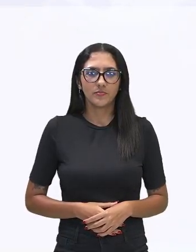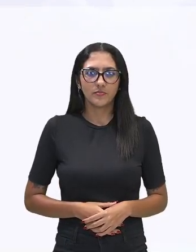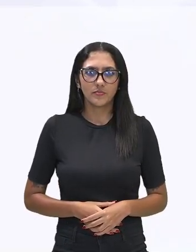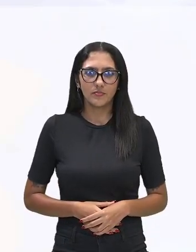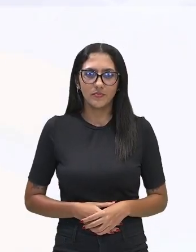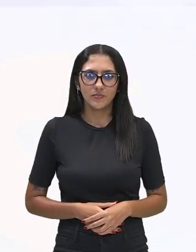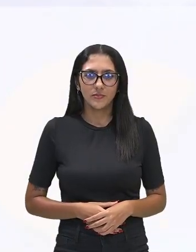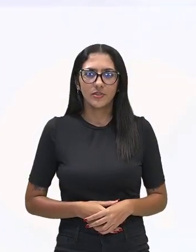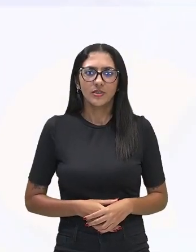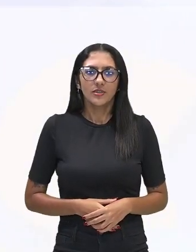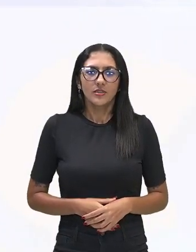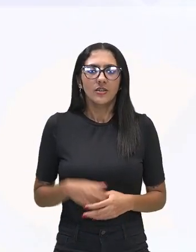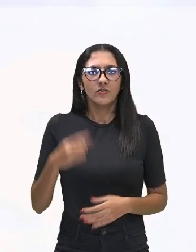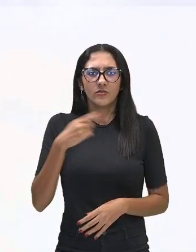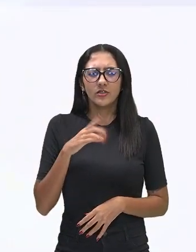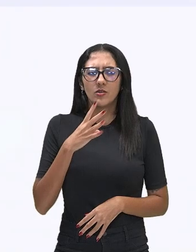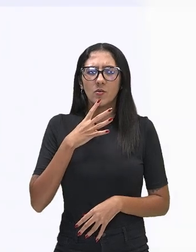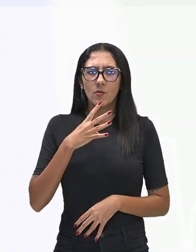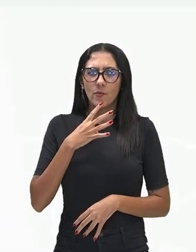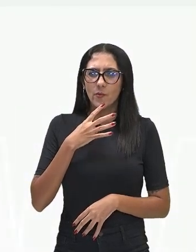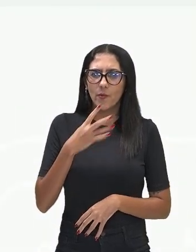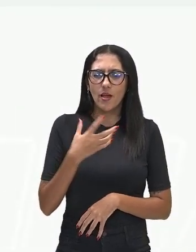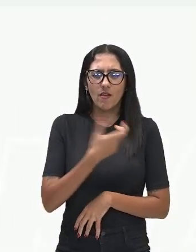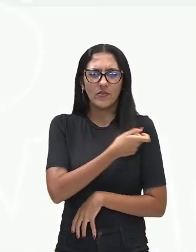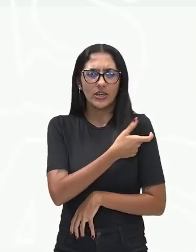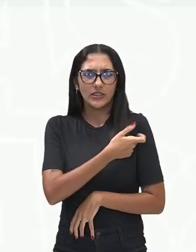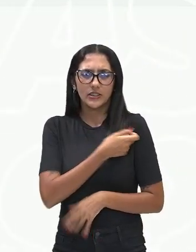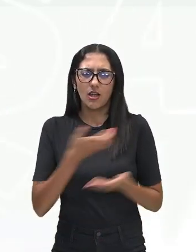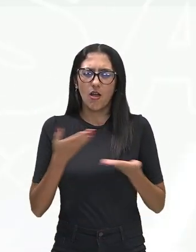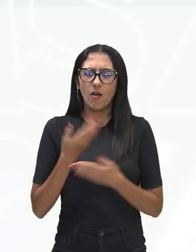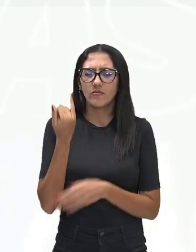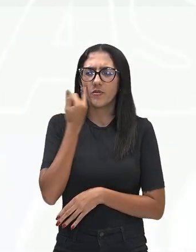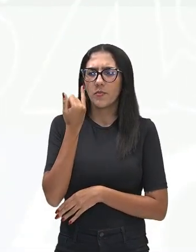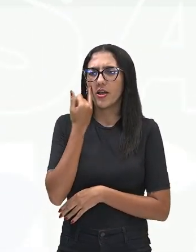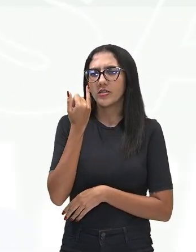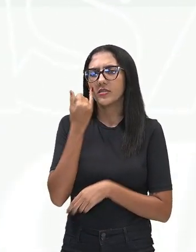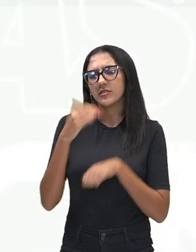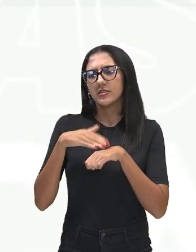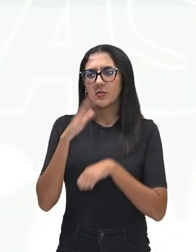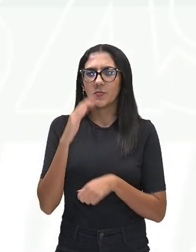Você conhece a história das vacinas? Vem saber um pouco com a gente!